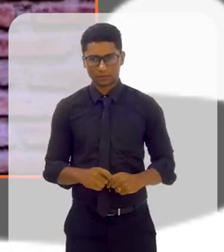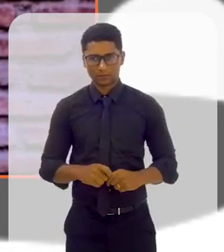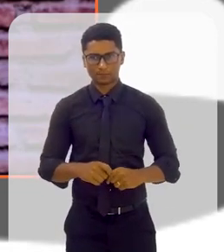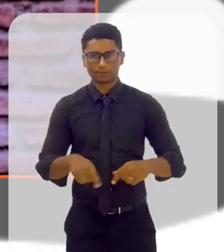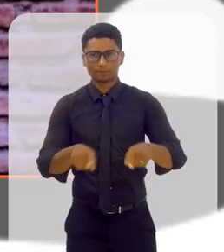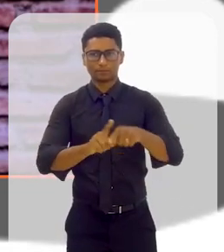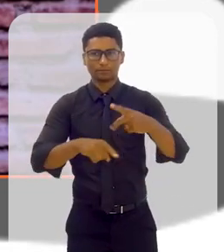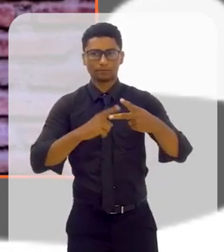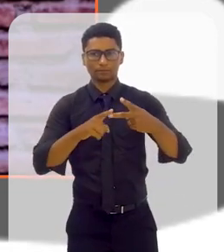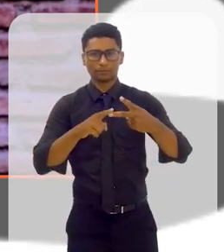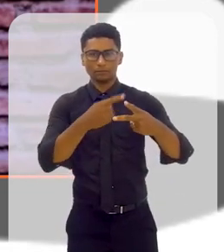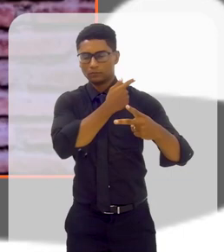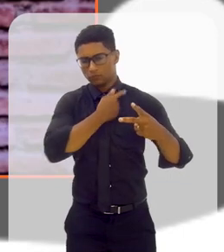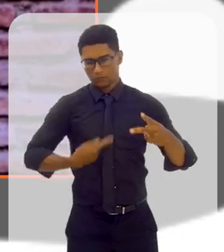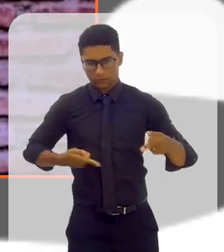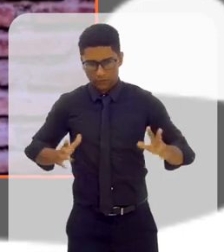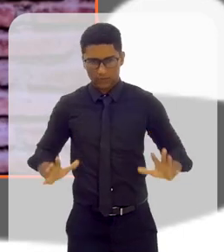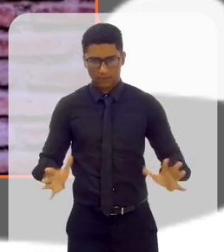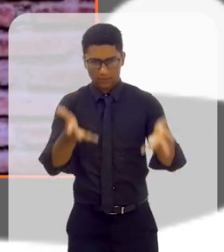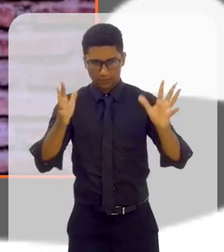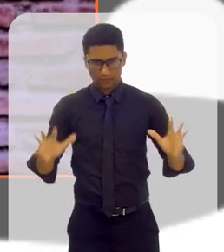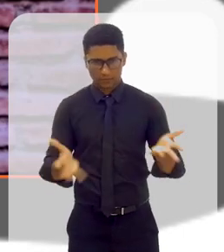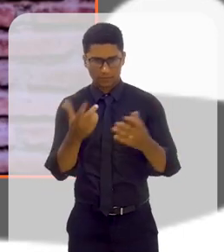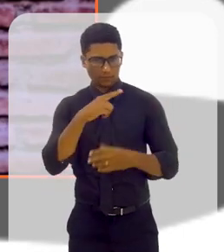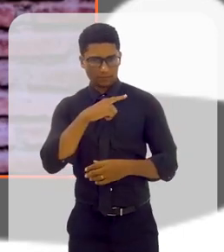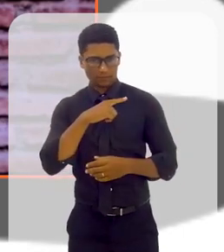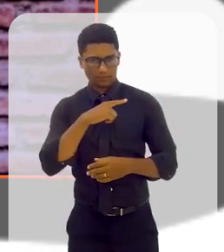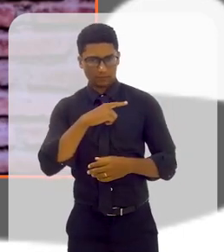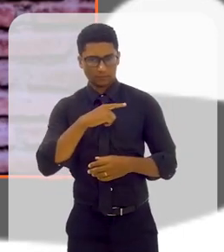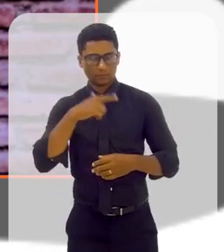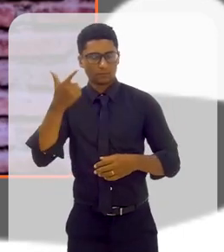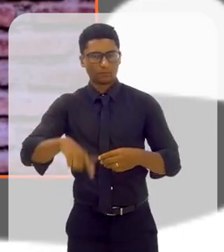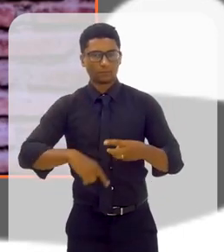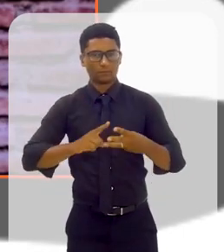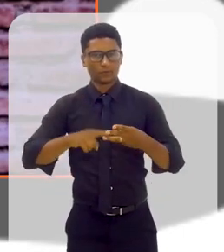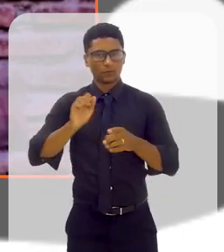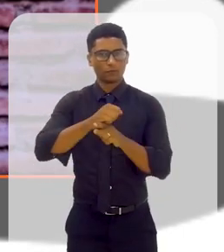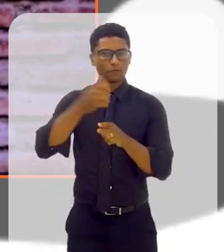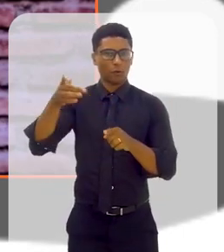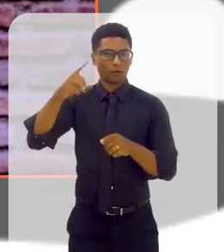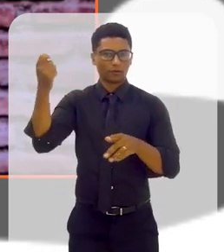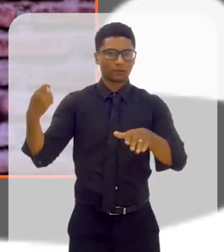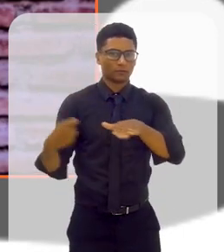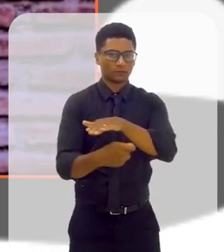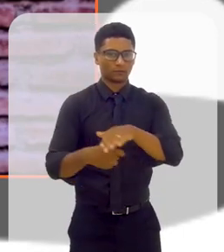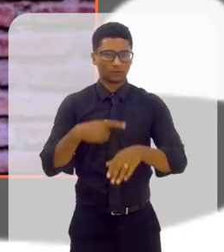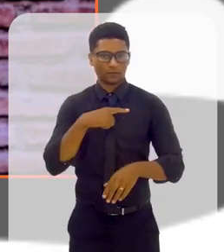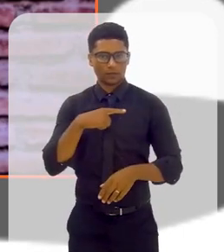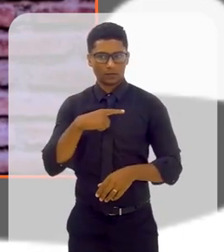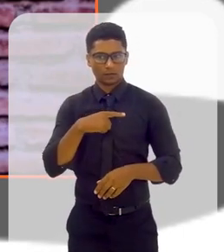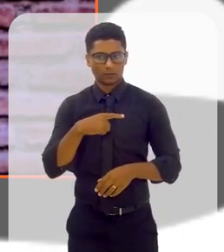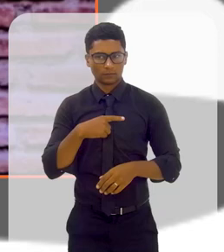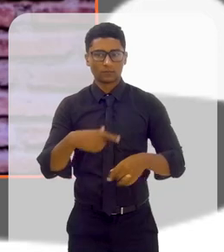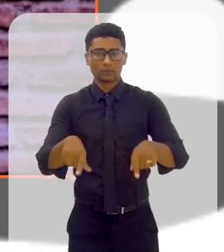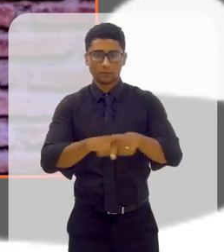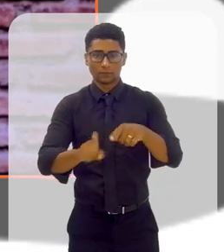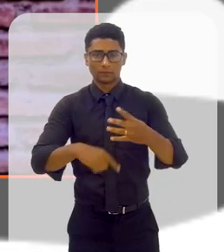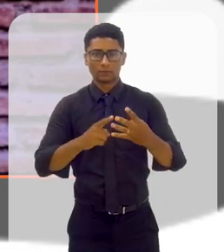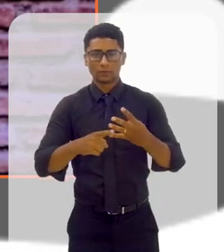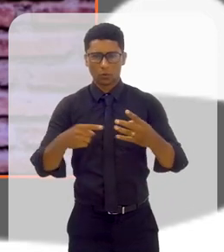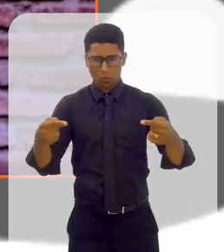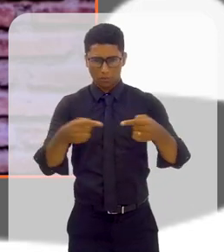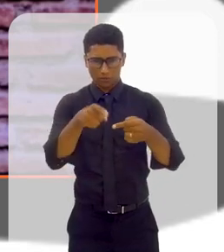Existe incentivo governamental, existe aportes externos. Essas é inerente ao seu